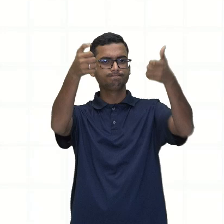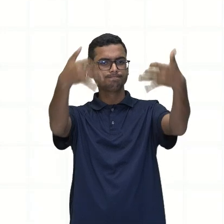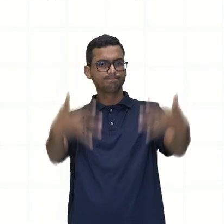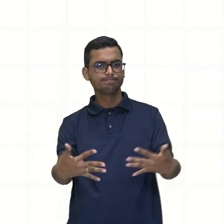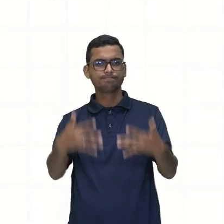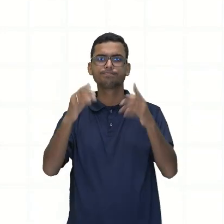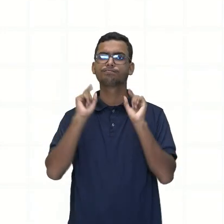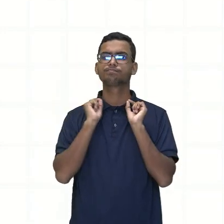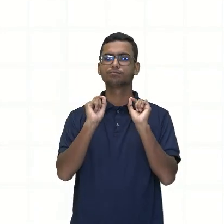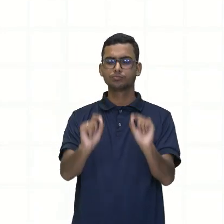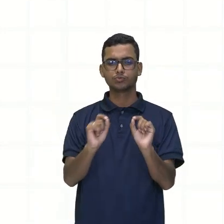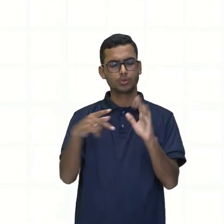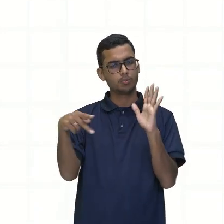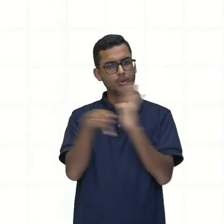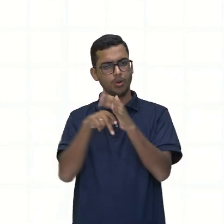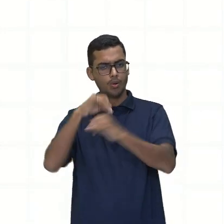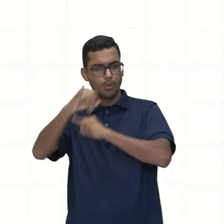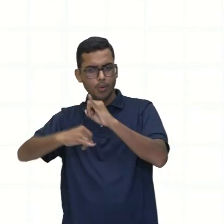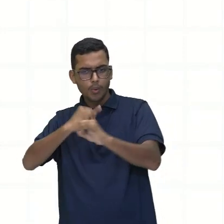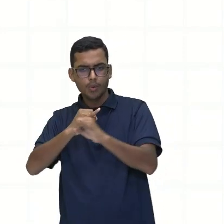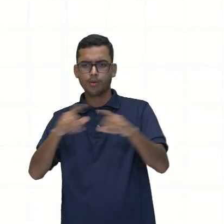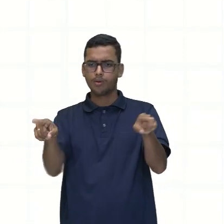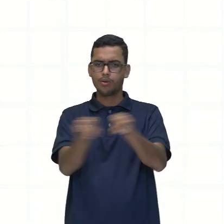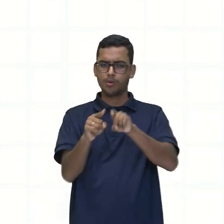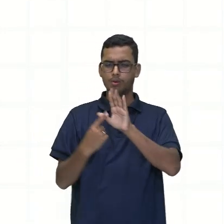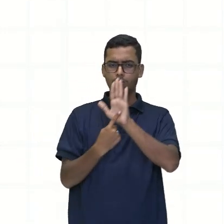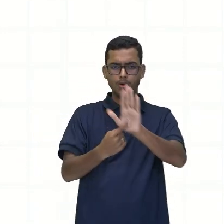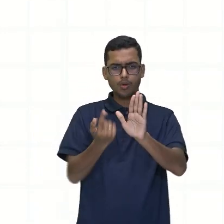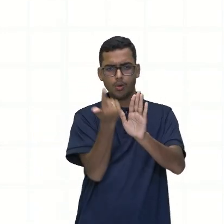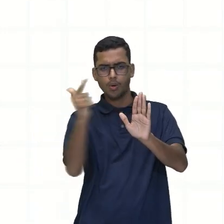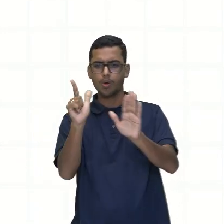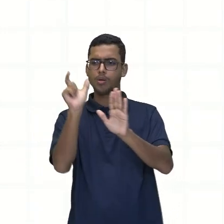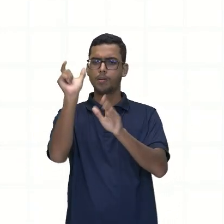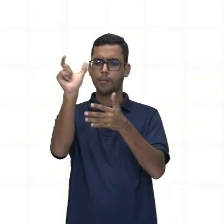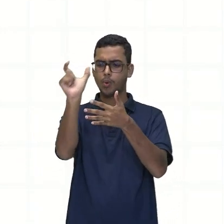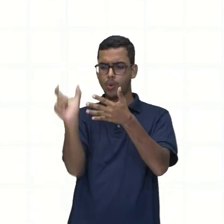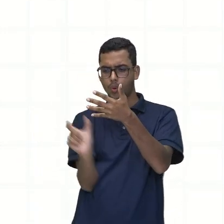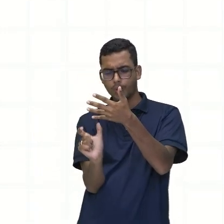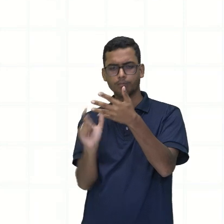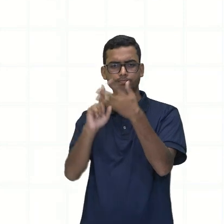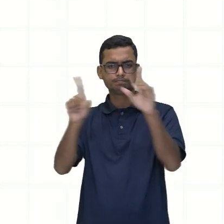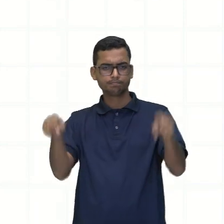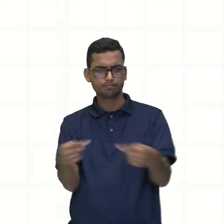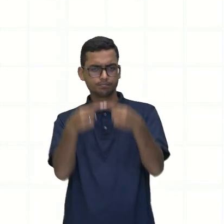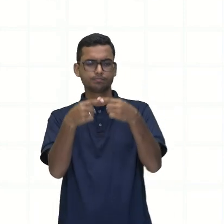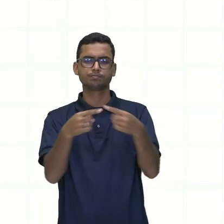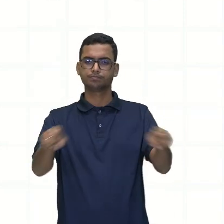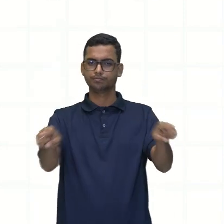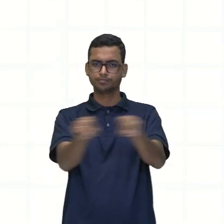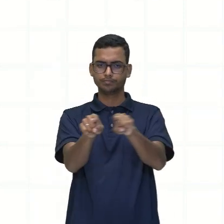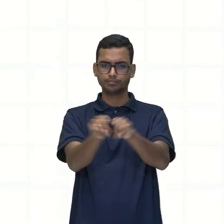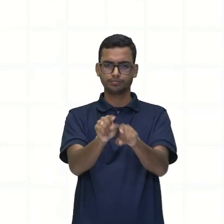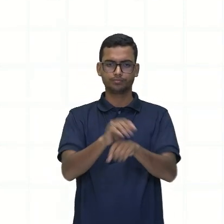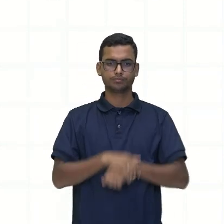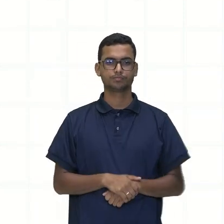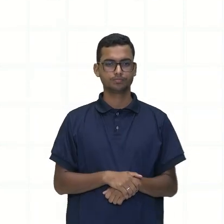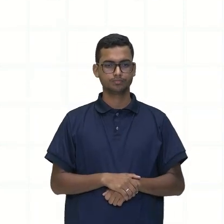é, certo? Vai mostrar um pouquinho de outras palavras relacionadas a isso. Então,